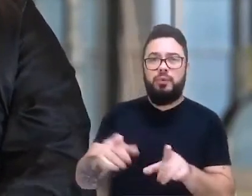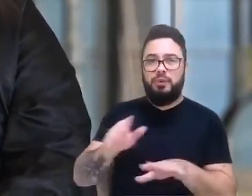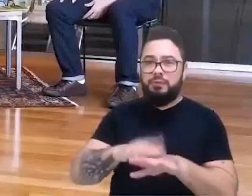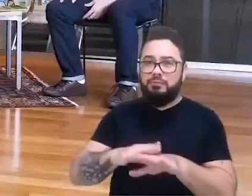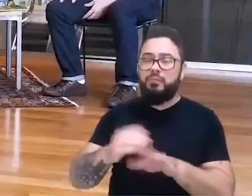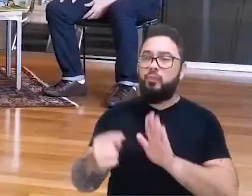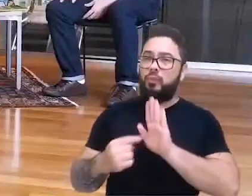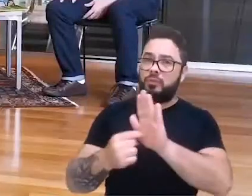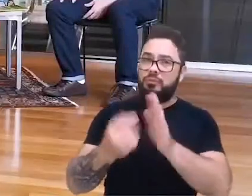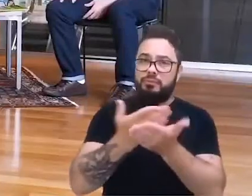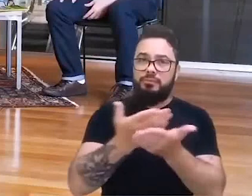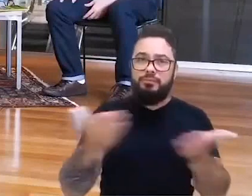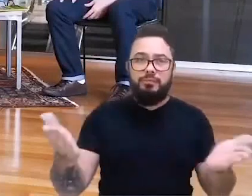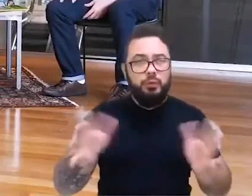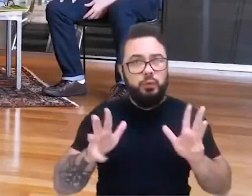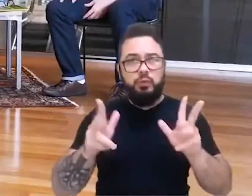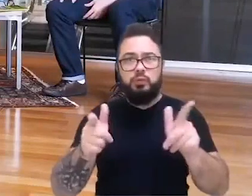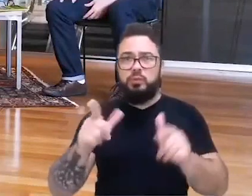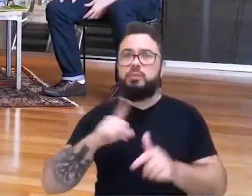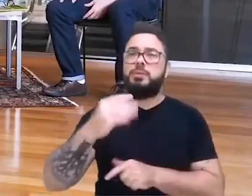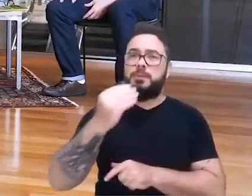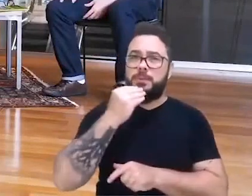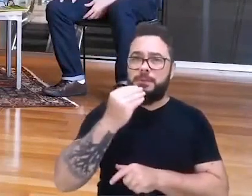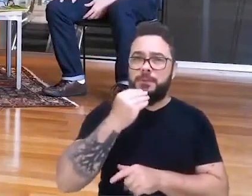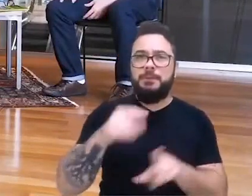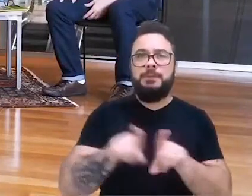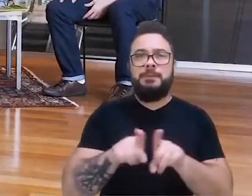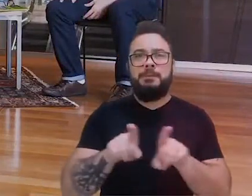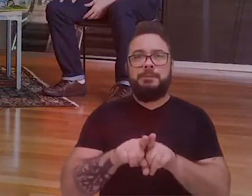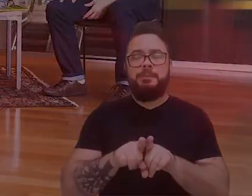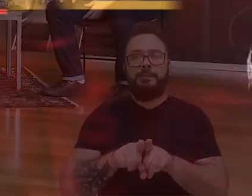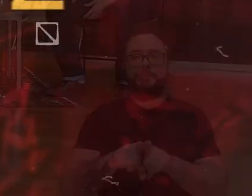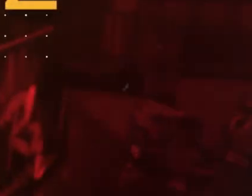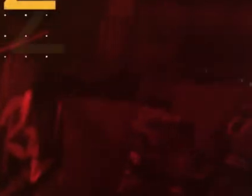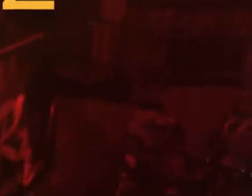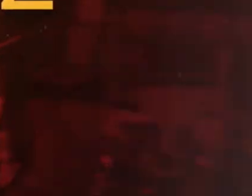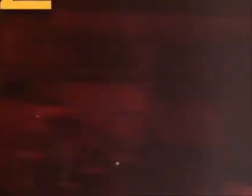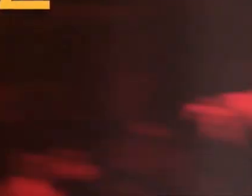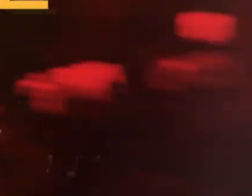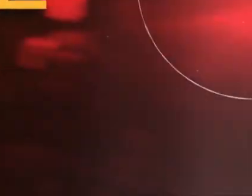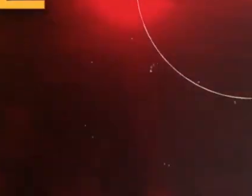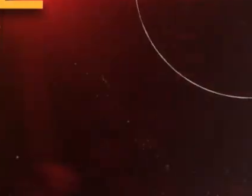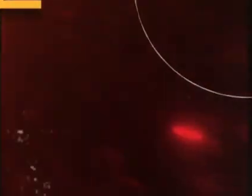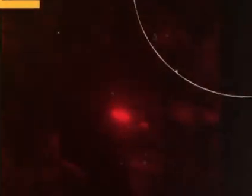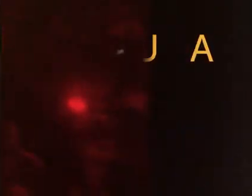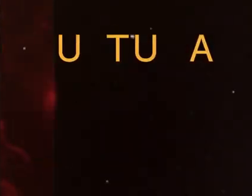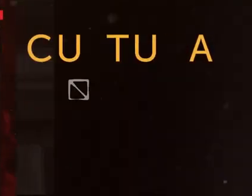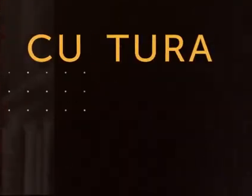tentar privilegiar todo mundo, sabe? Tentar dar espaço para todas essas falas aí acontecerem.